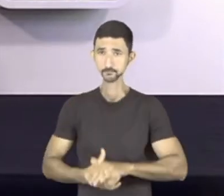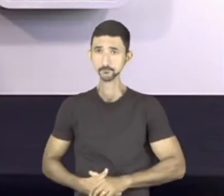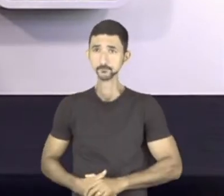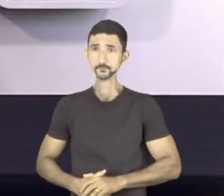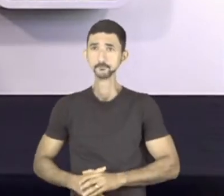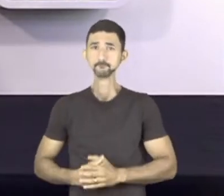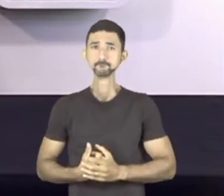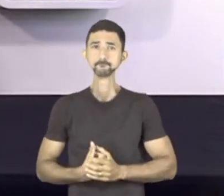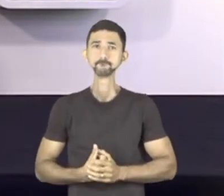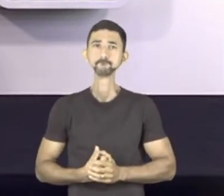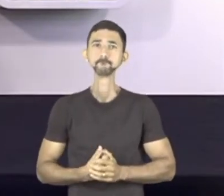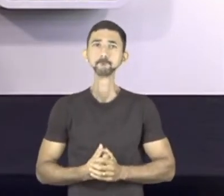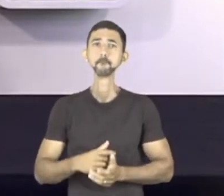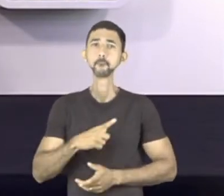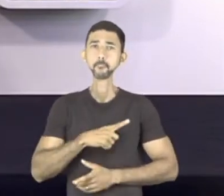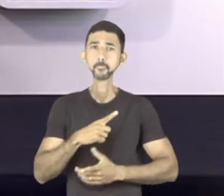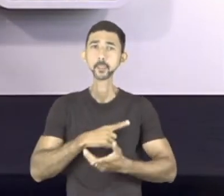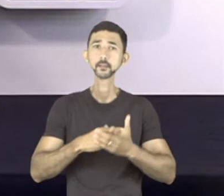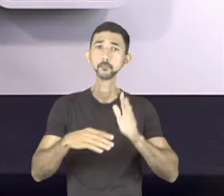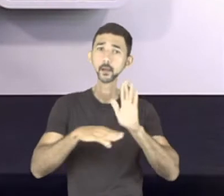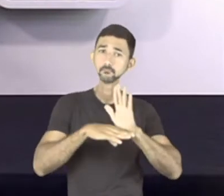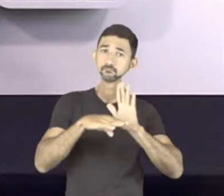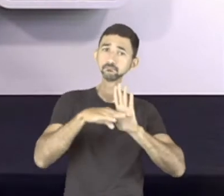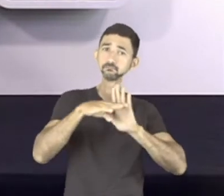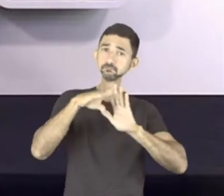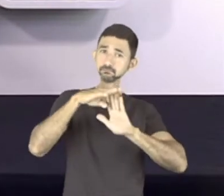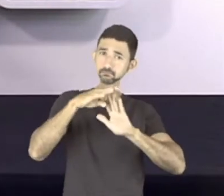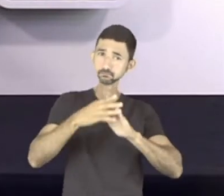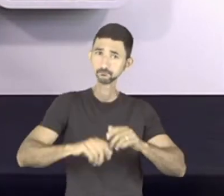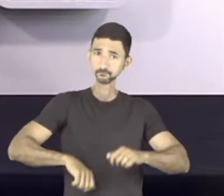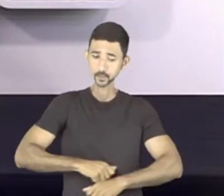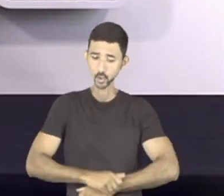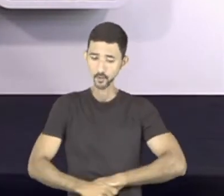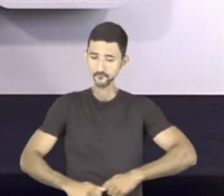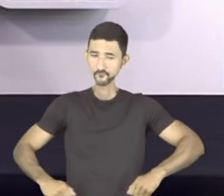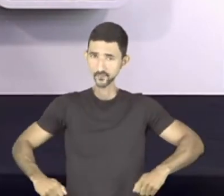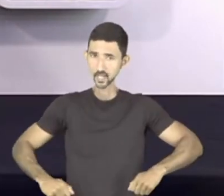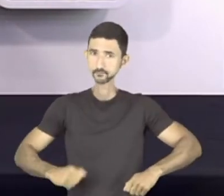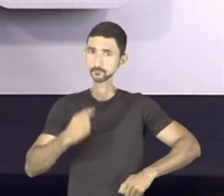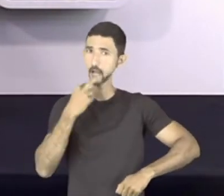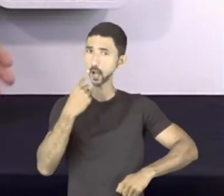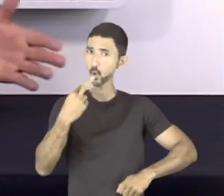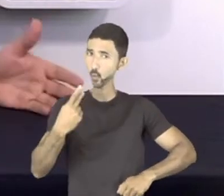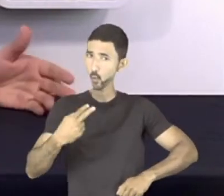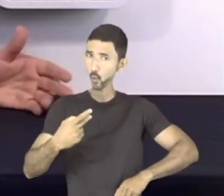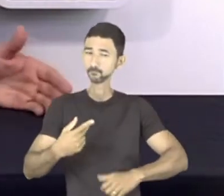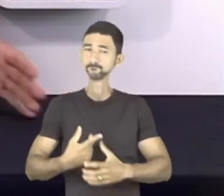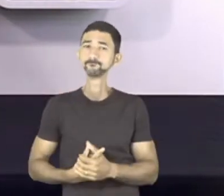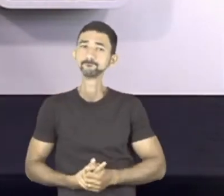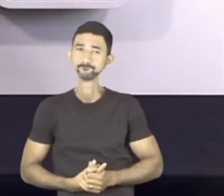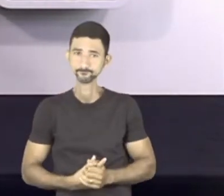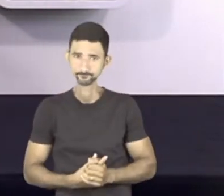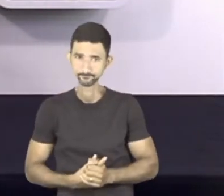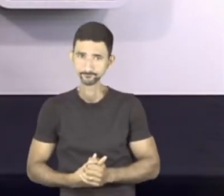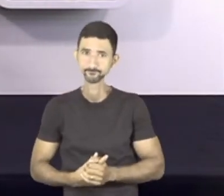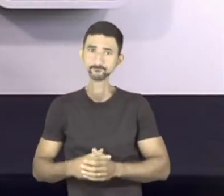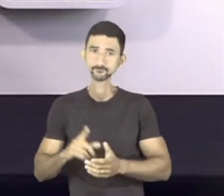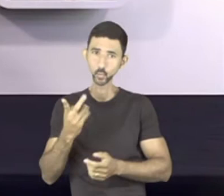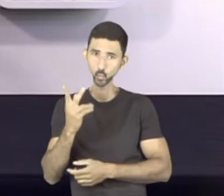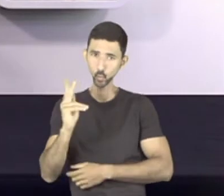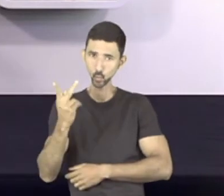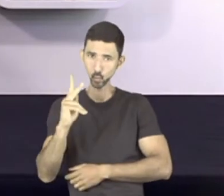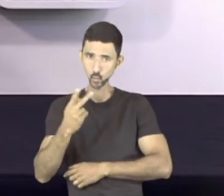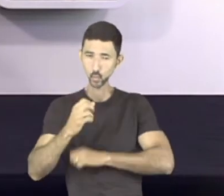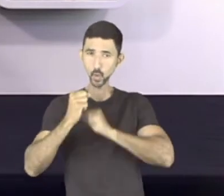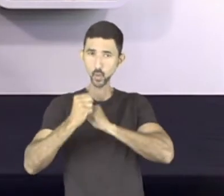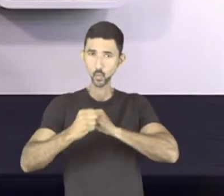também possui um sistema de graduação por faixas, assim como no judô e no karatê, ou seja,